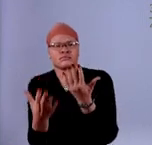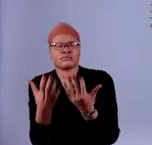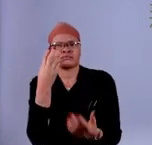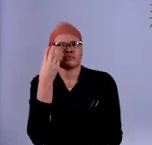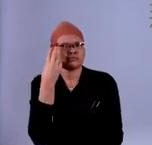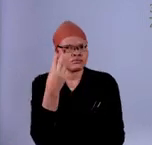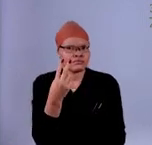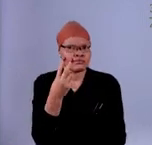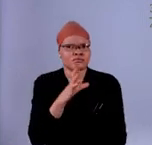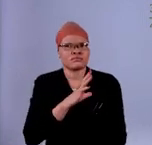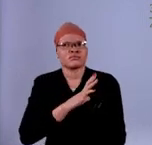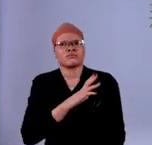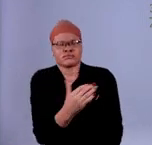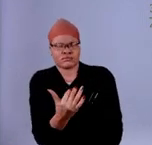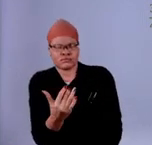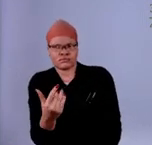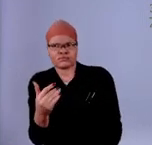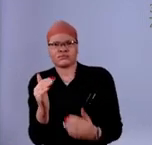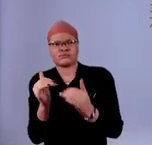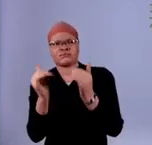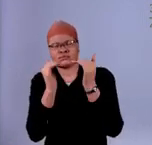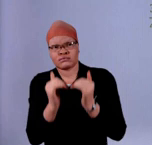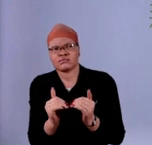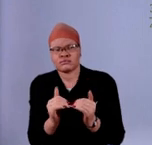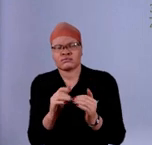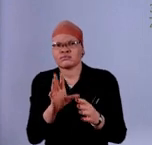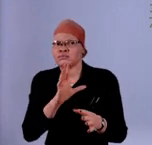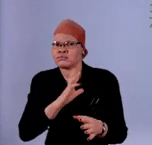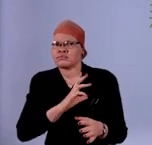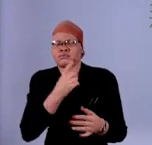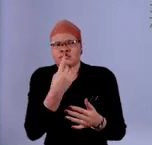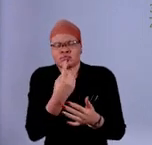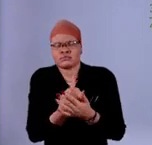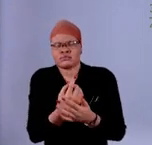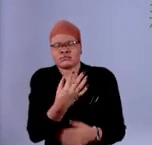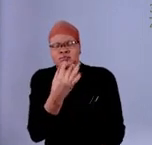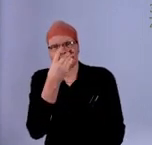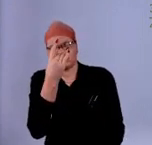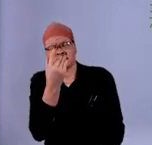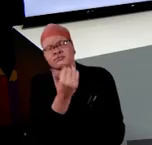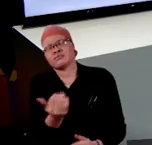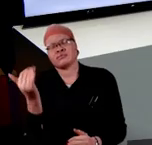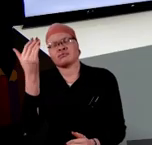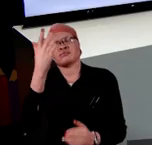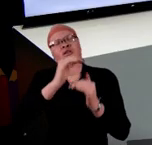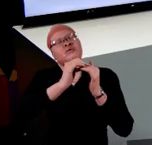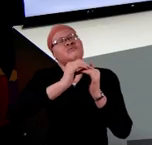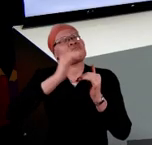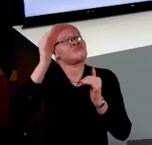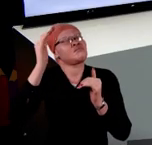comparação de duas frações com mesmo denominador é sempre maior a fração que tiver maior numerador